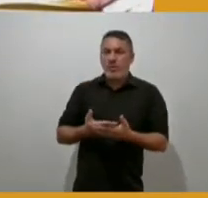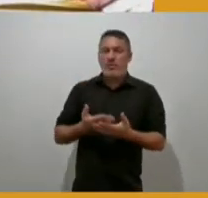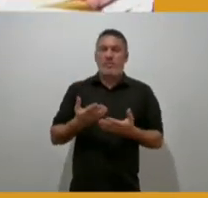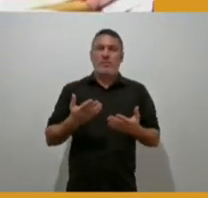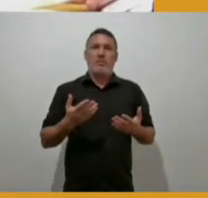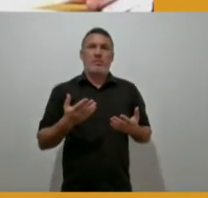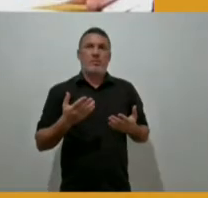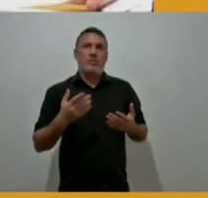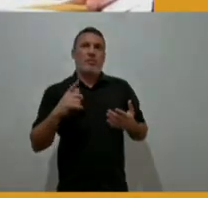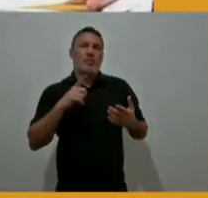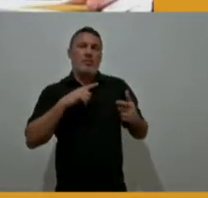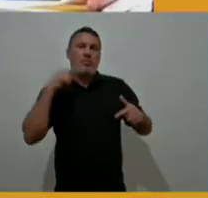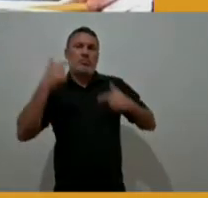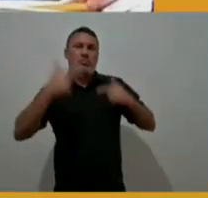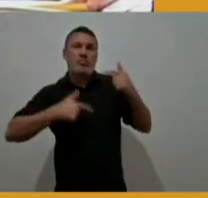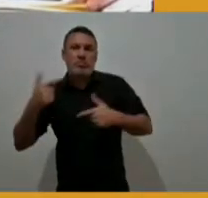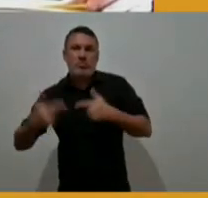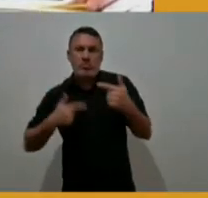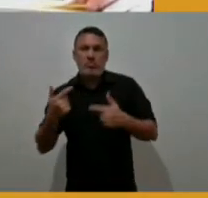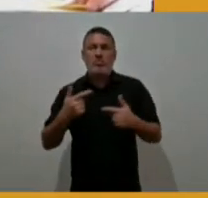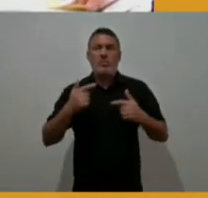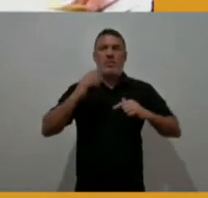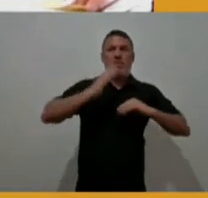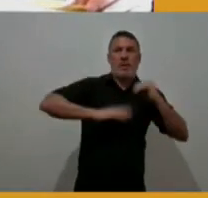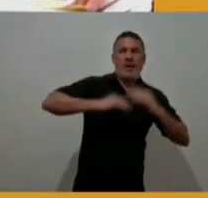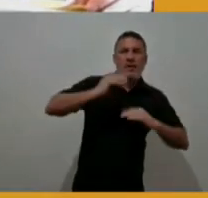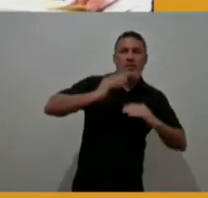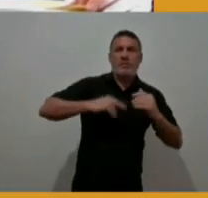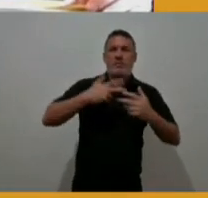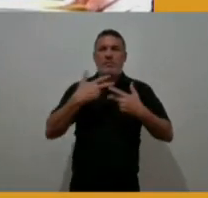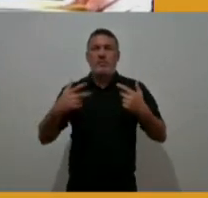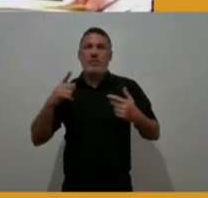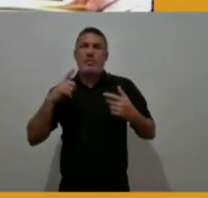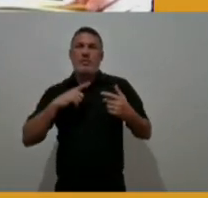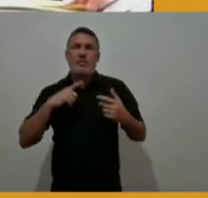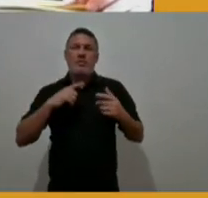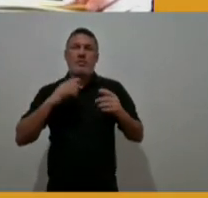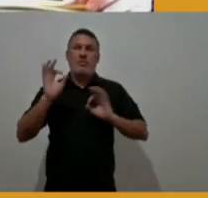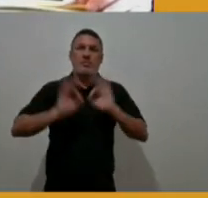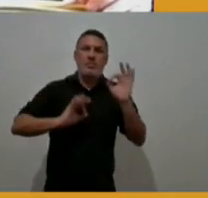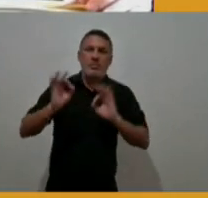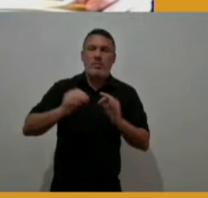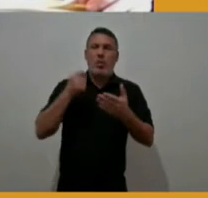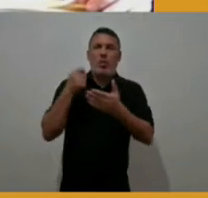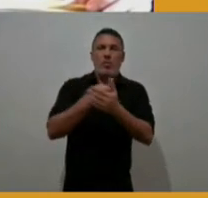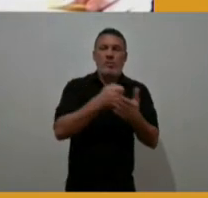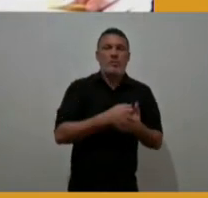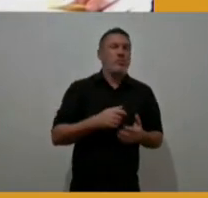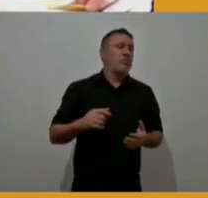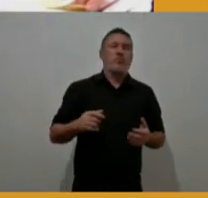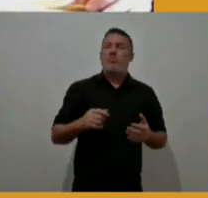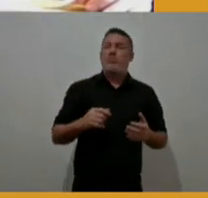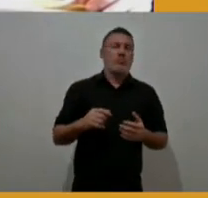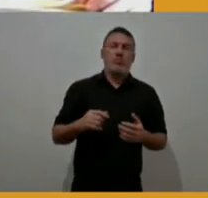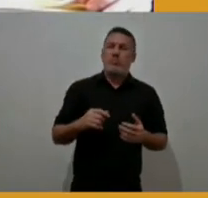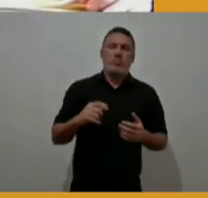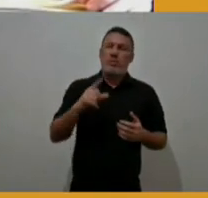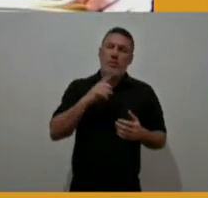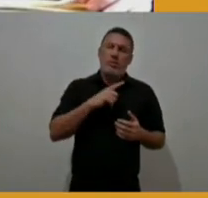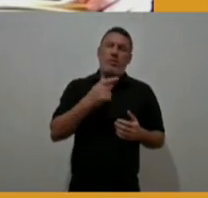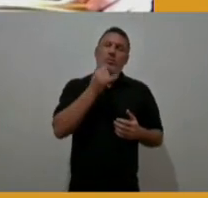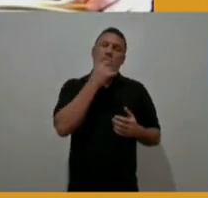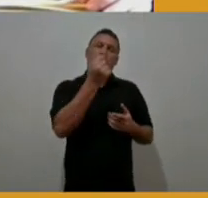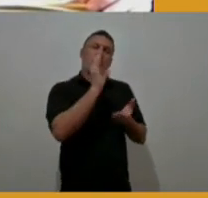exercitar uma prática e cumprir as suas obrigações, se o Estado não cumprir com as suas obrigações de pagamento em dia, de ter capacidade